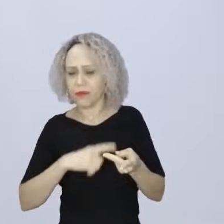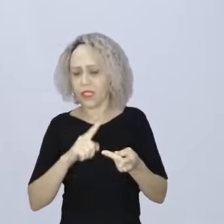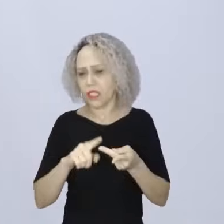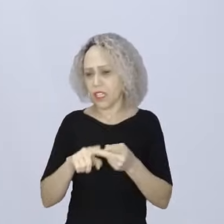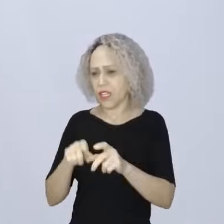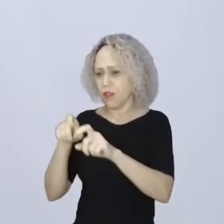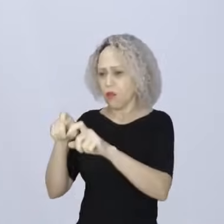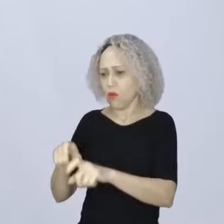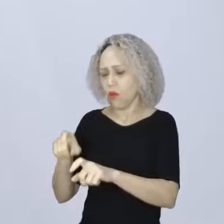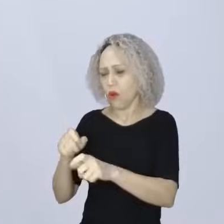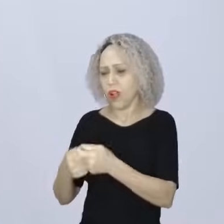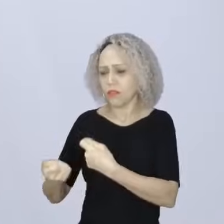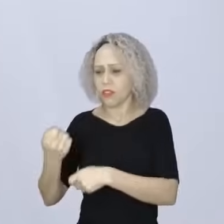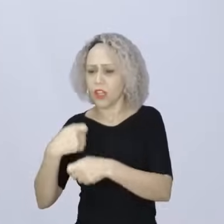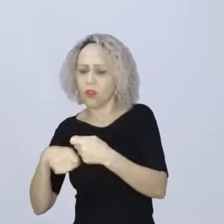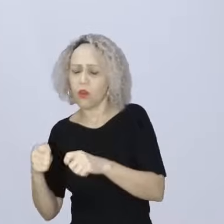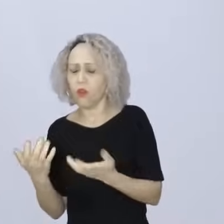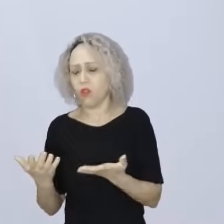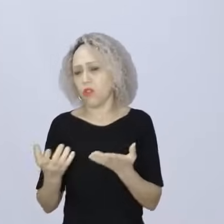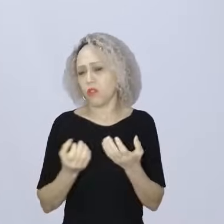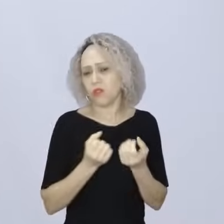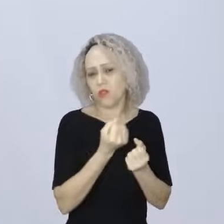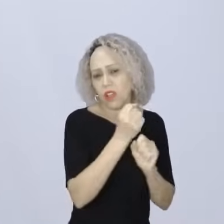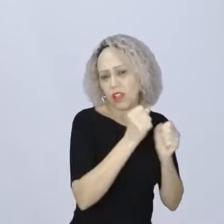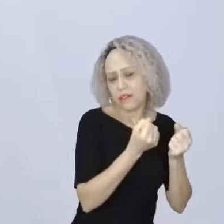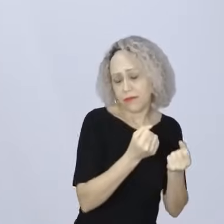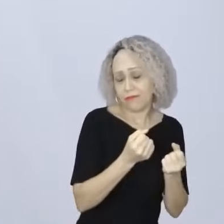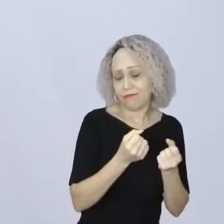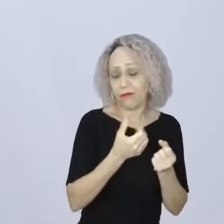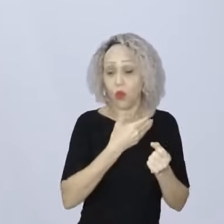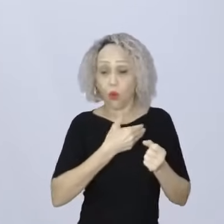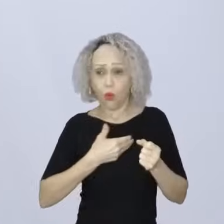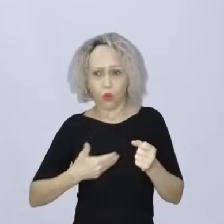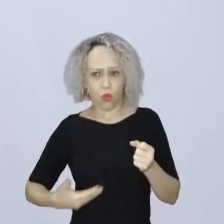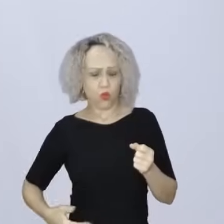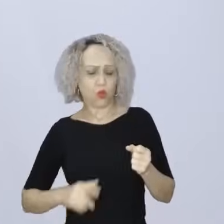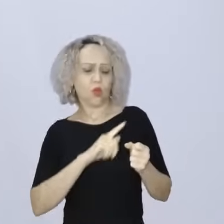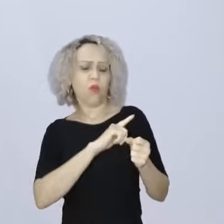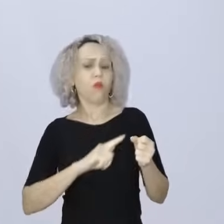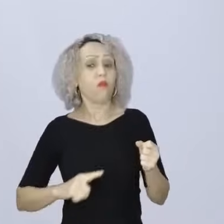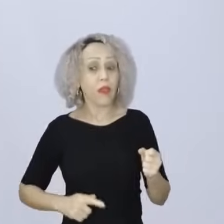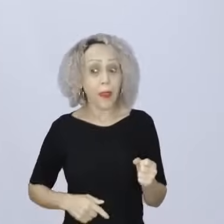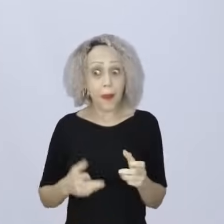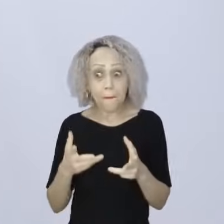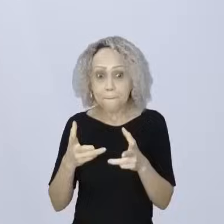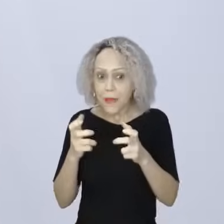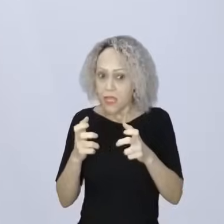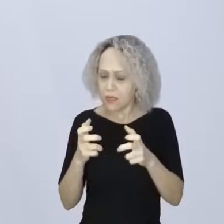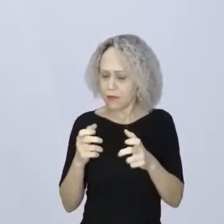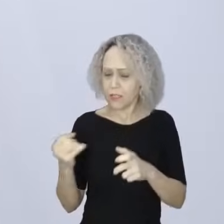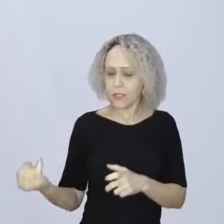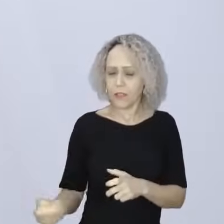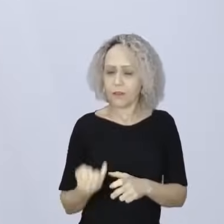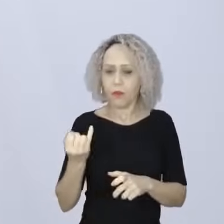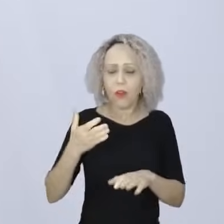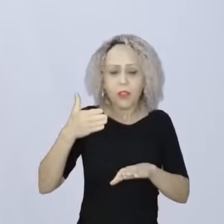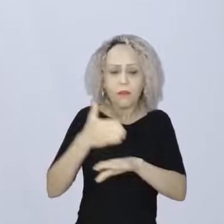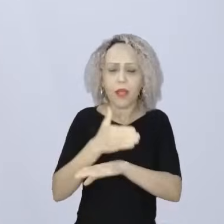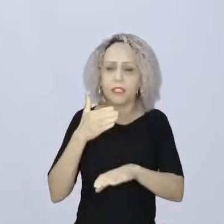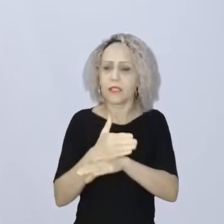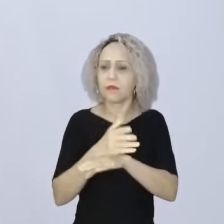setor produtivo, os governos entraram para valer quando perceberam da importância de estar nesse processo. Então, muitas